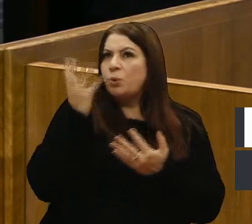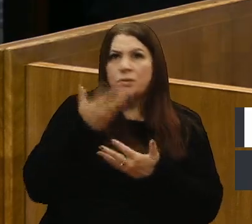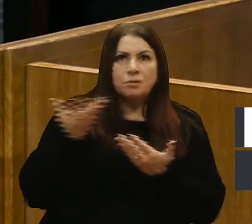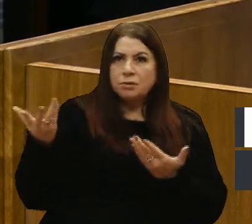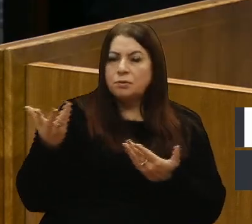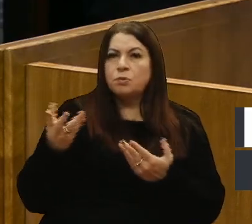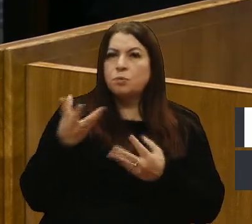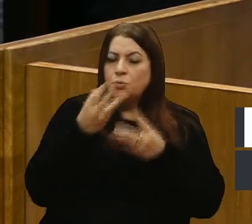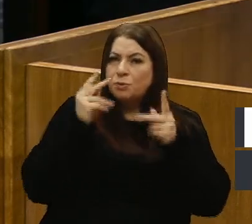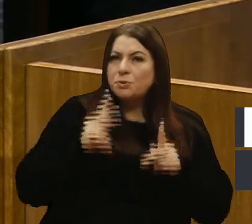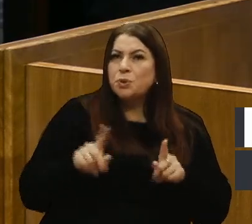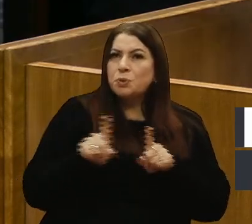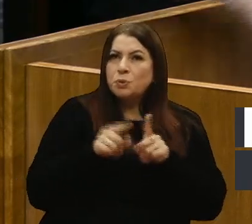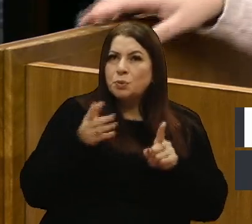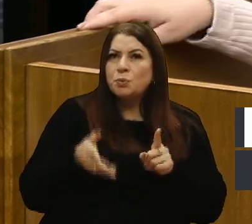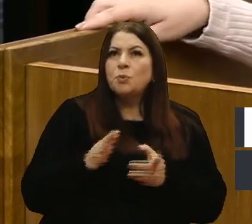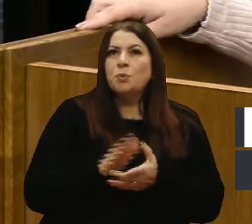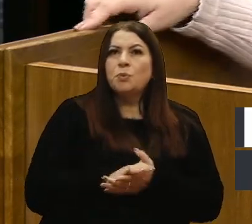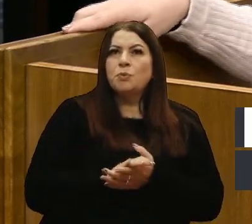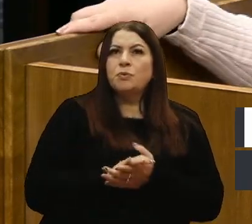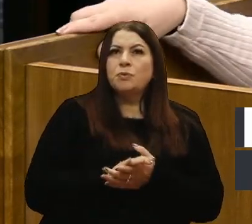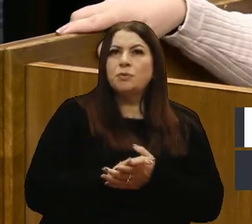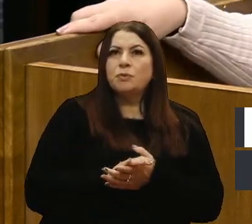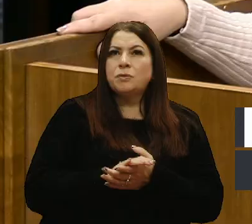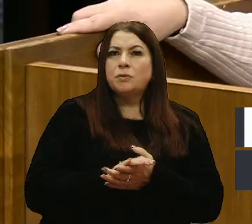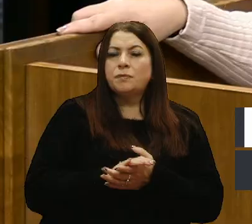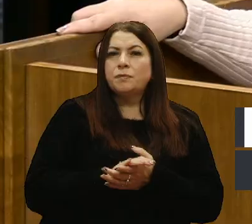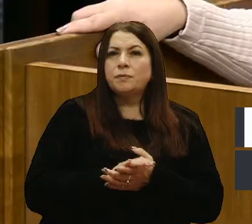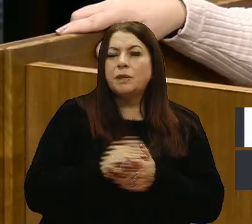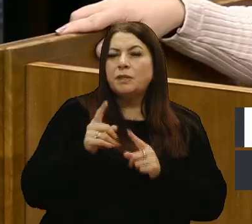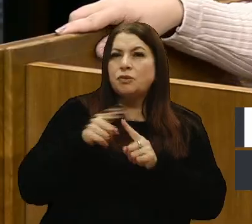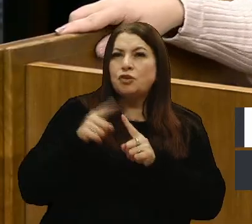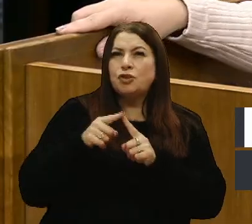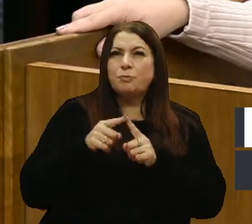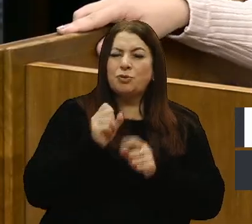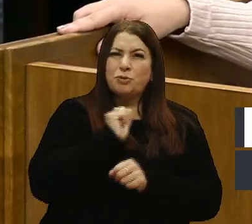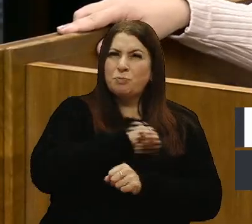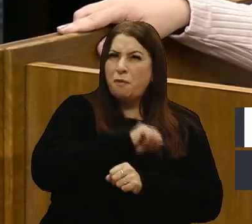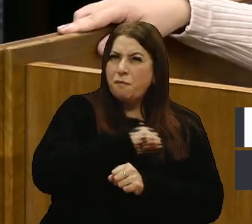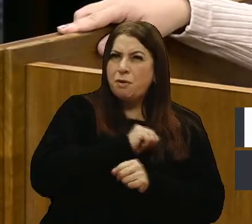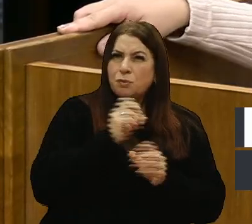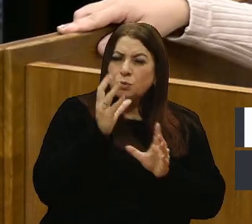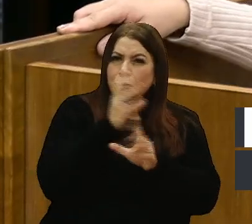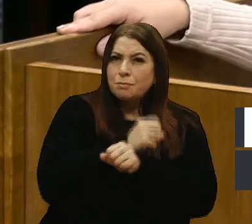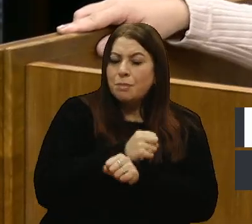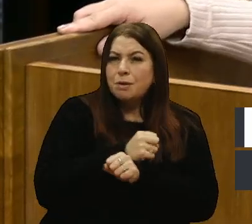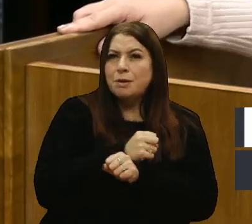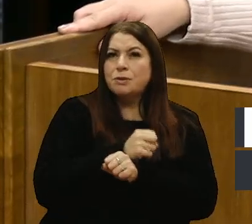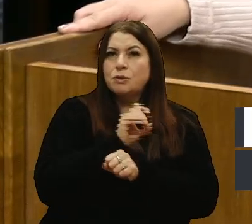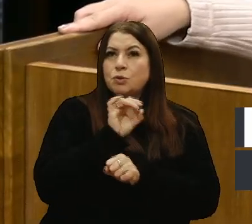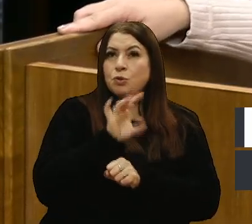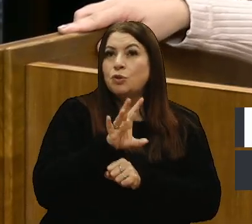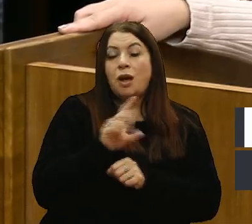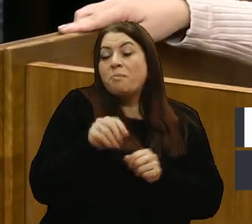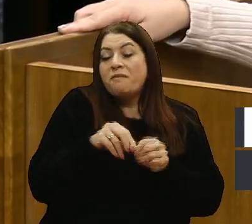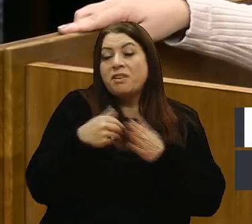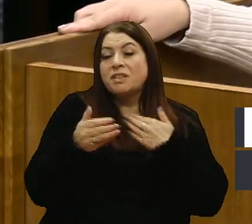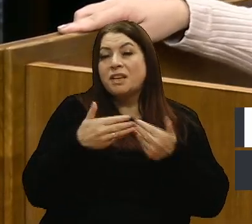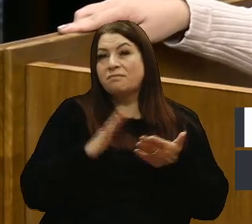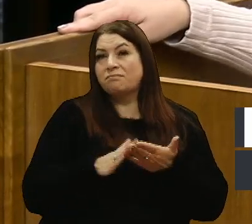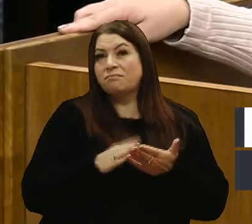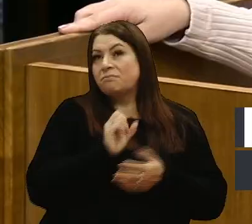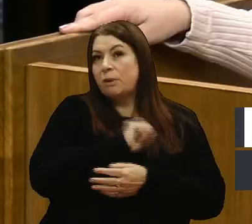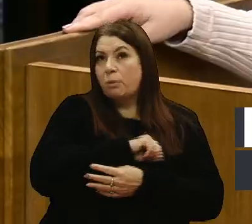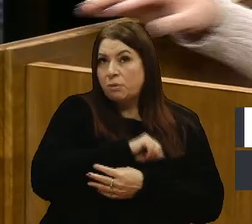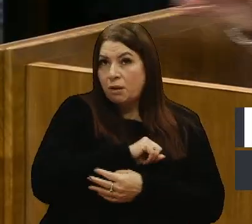Muitas pessoas hoje em dia fazem muitos tipos de judiarias com os animais, somente por fazer, somente pela